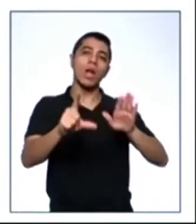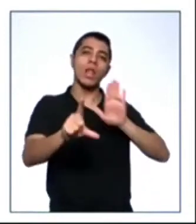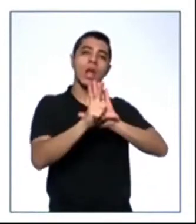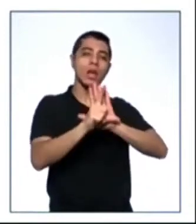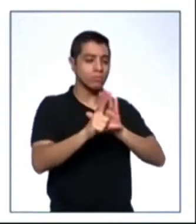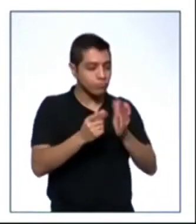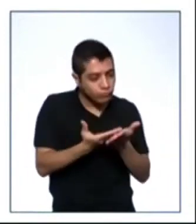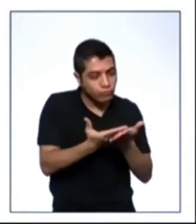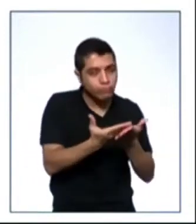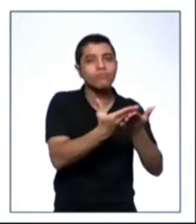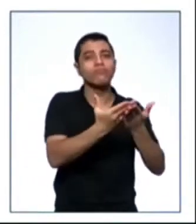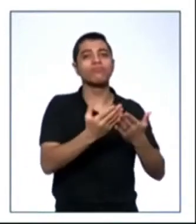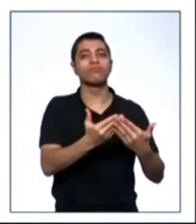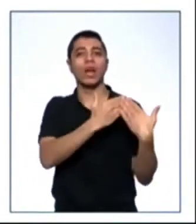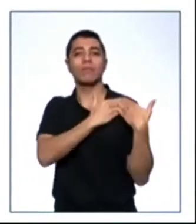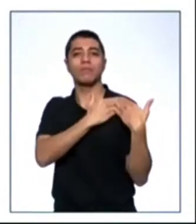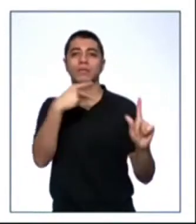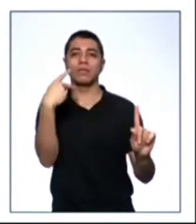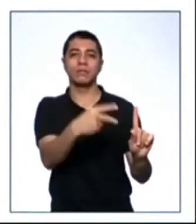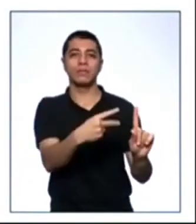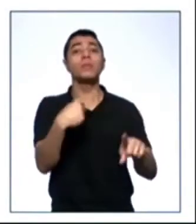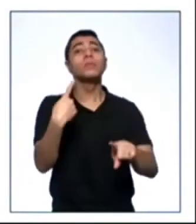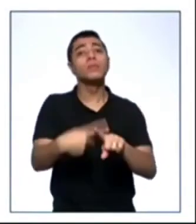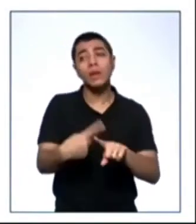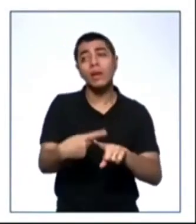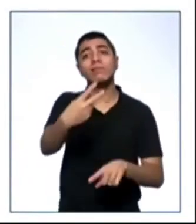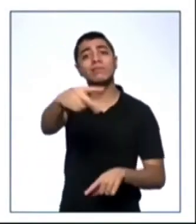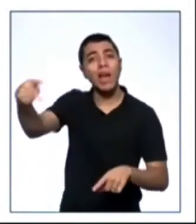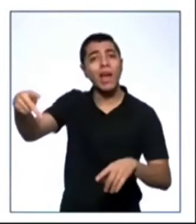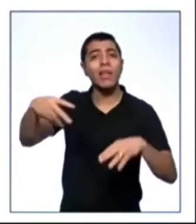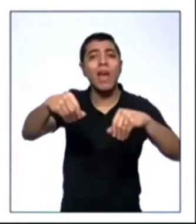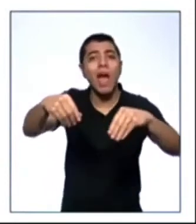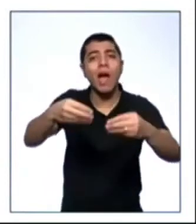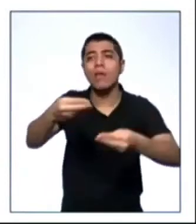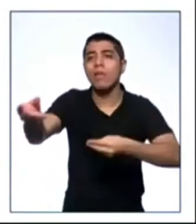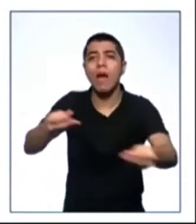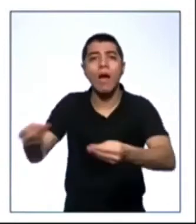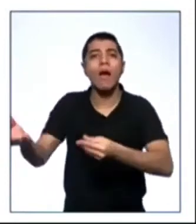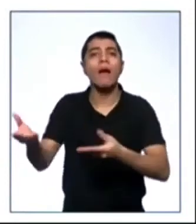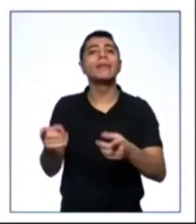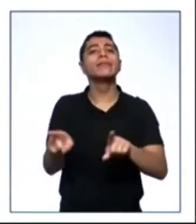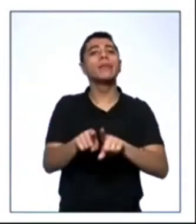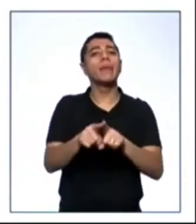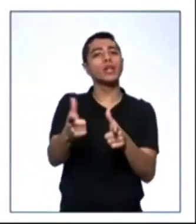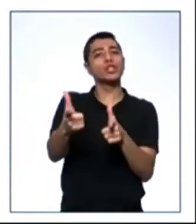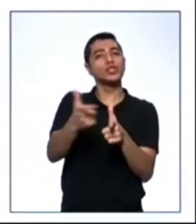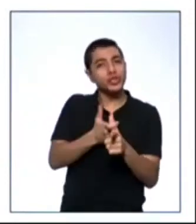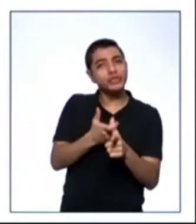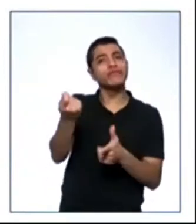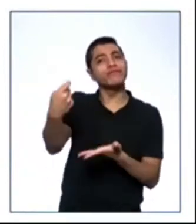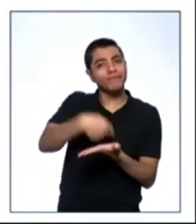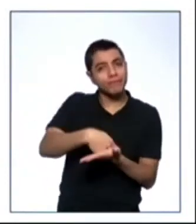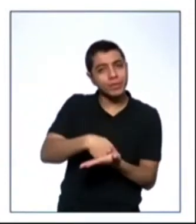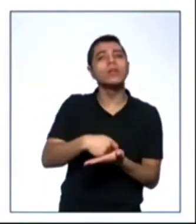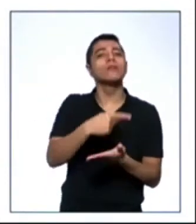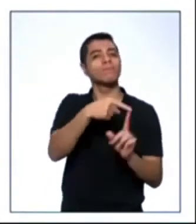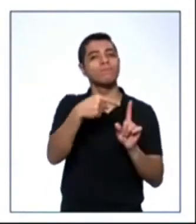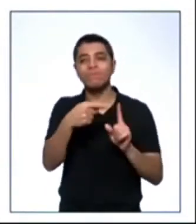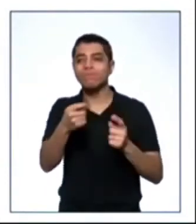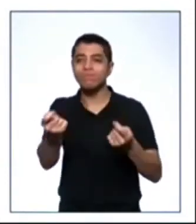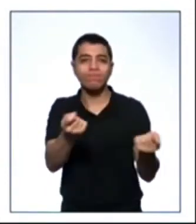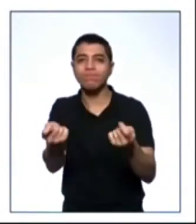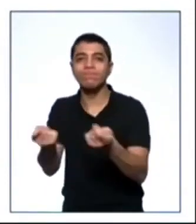redistribuição de terras e o cancelamento das dívidas não podiam continuar bloqueados pela oligarquia dos proprietários de terra, são os